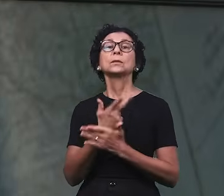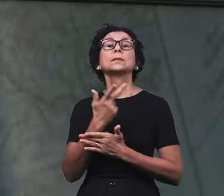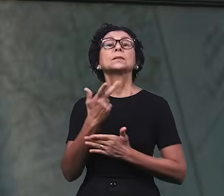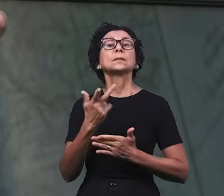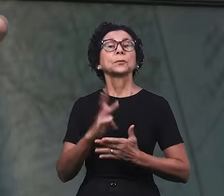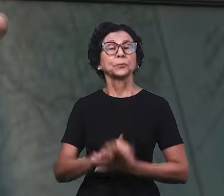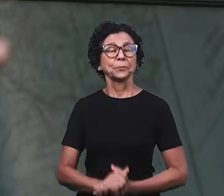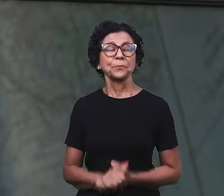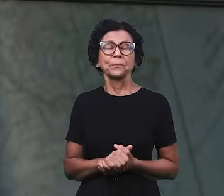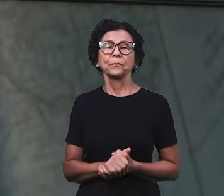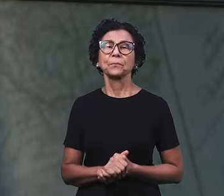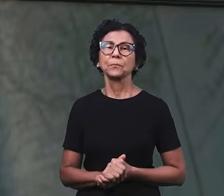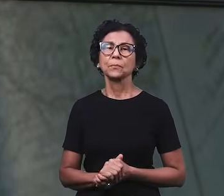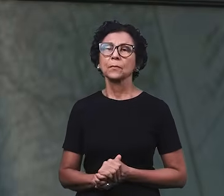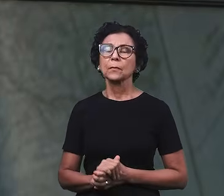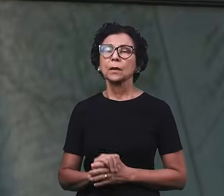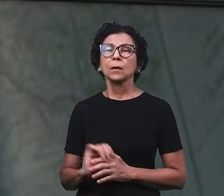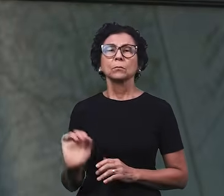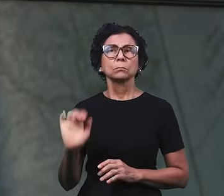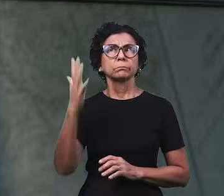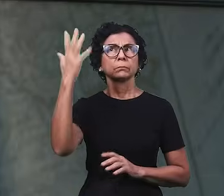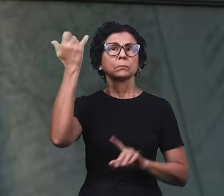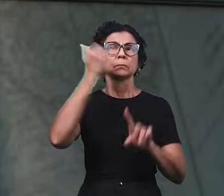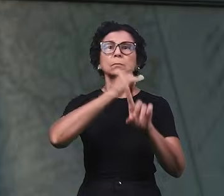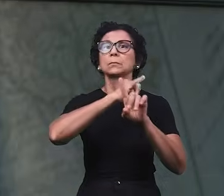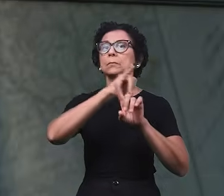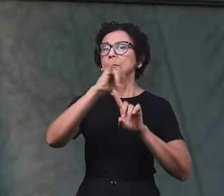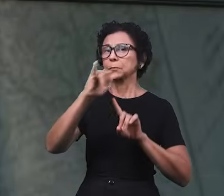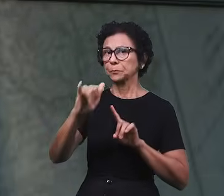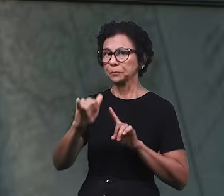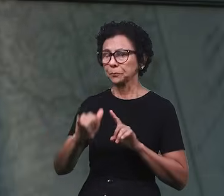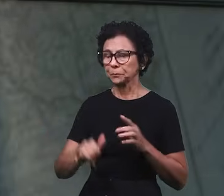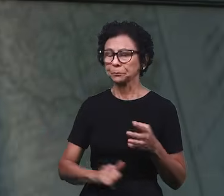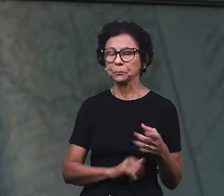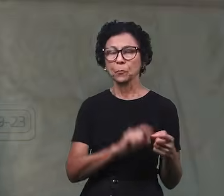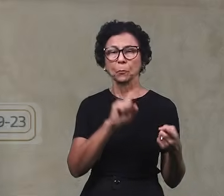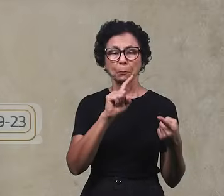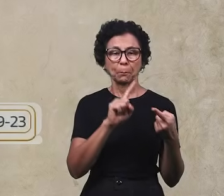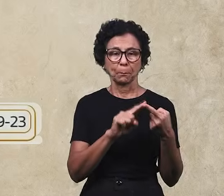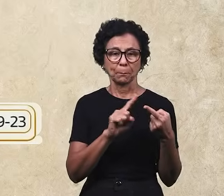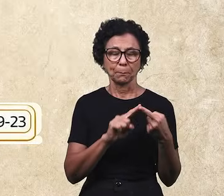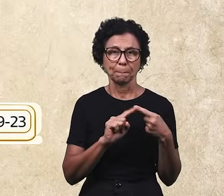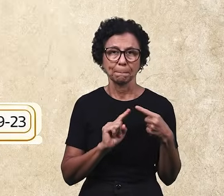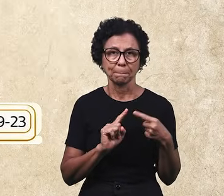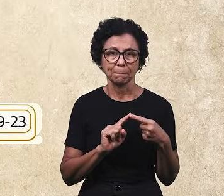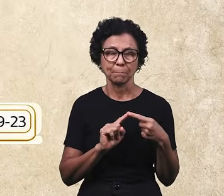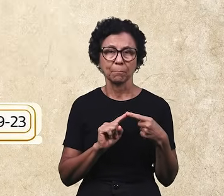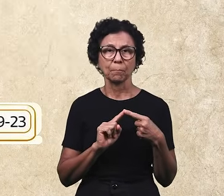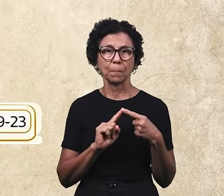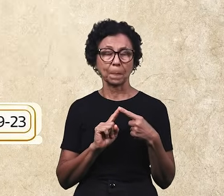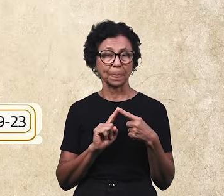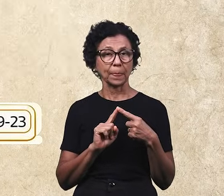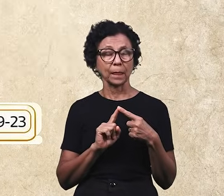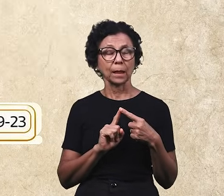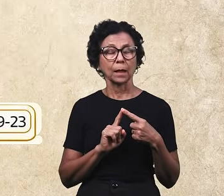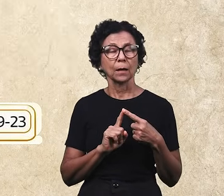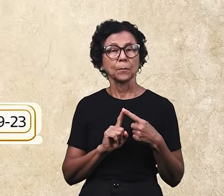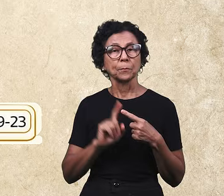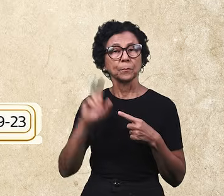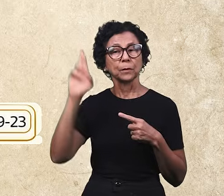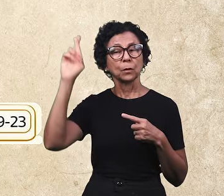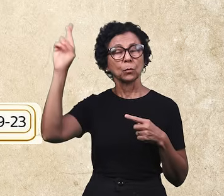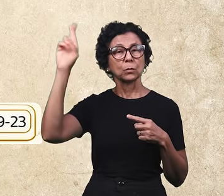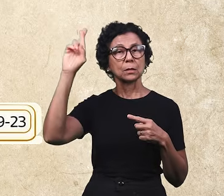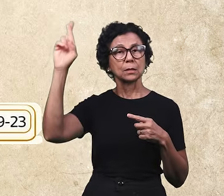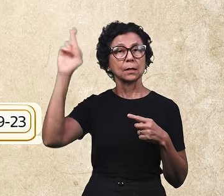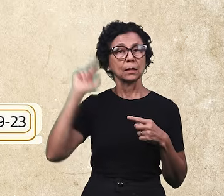né, proféticos que vão acontecer. Nós temos uma operação do